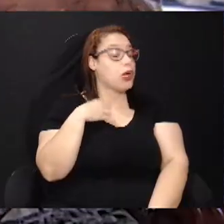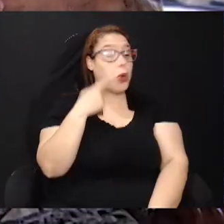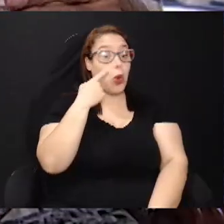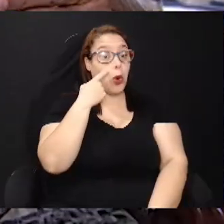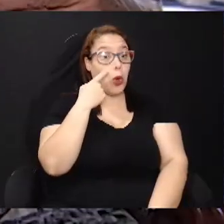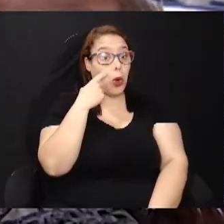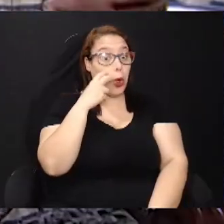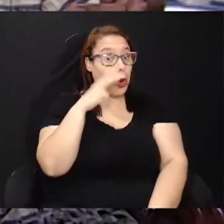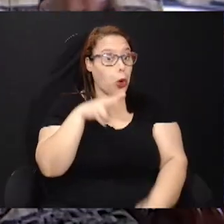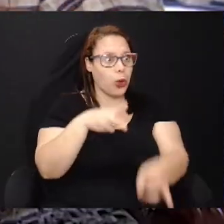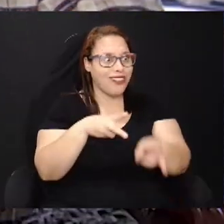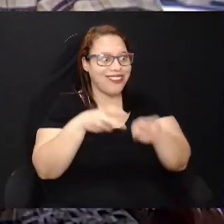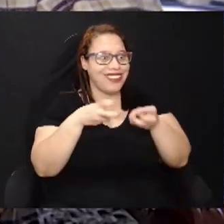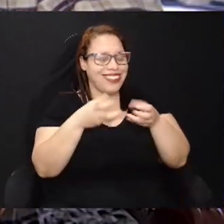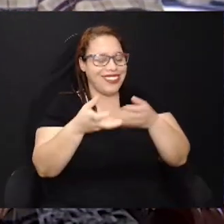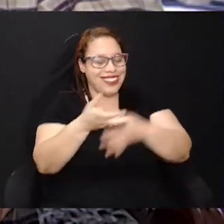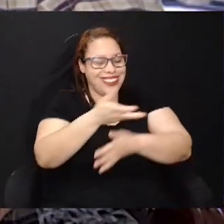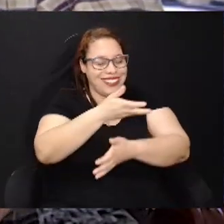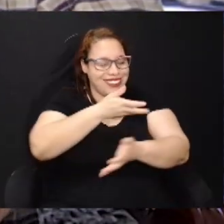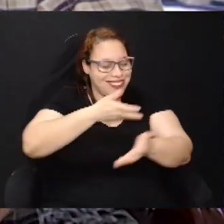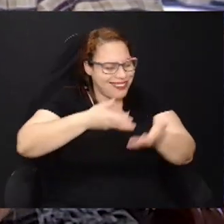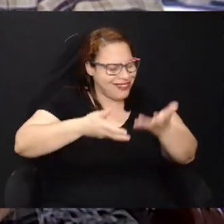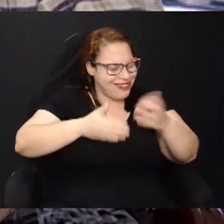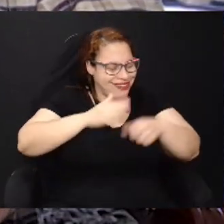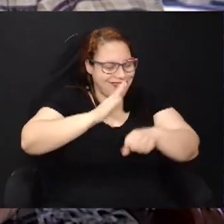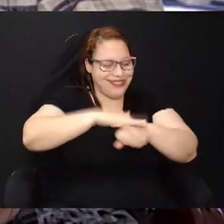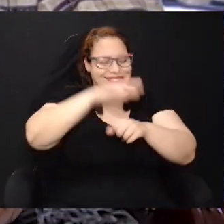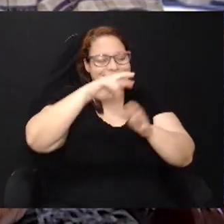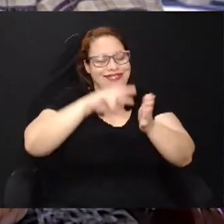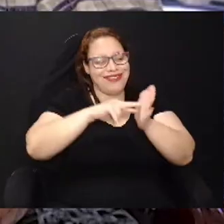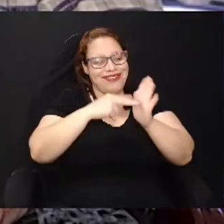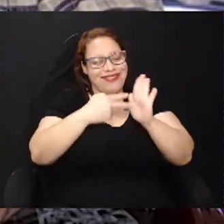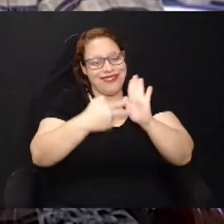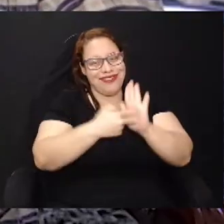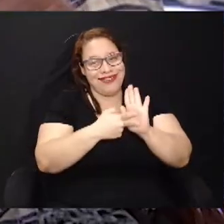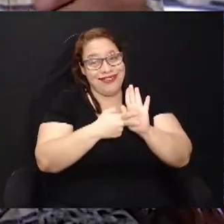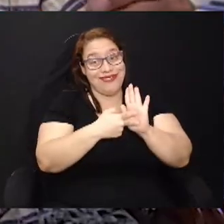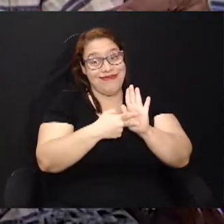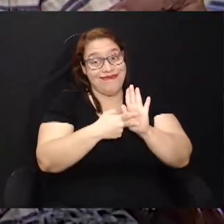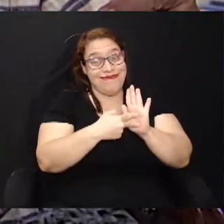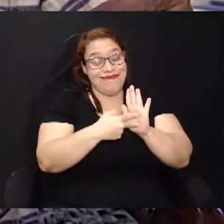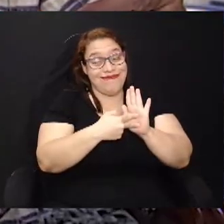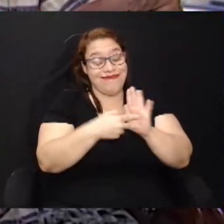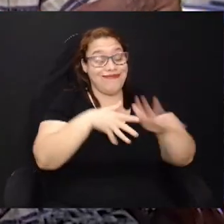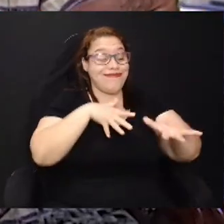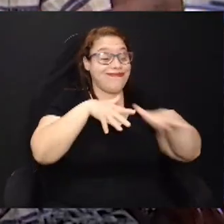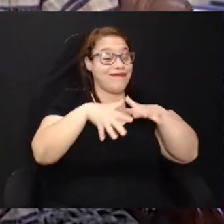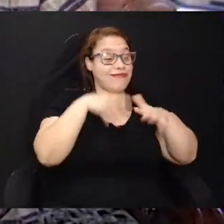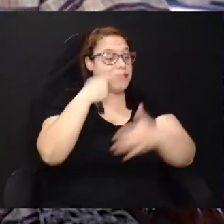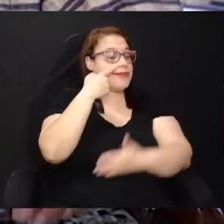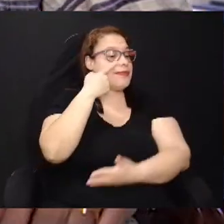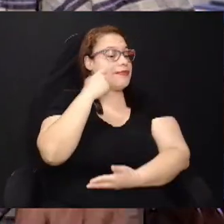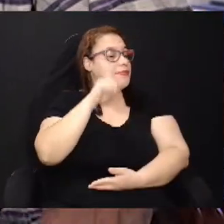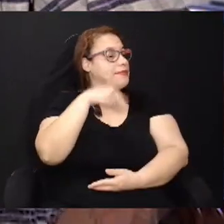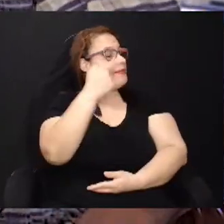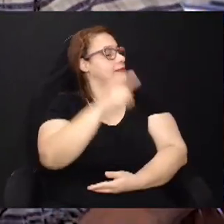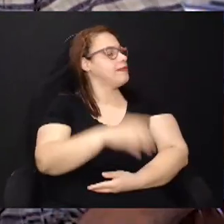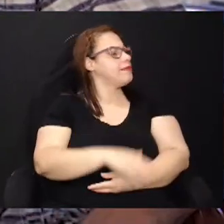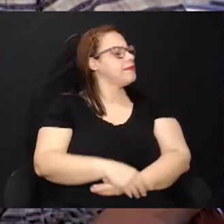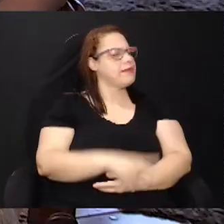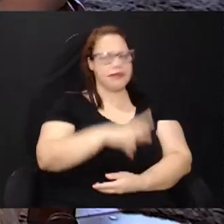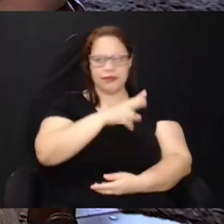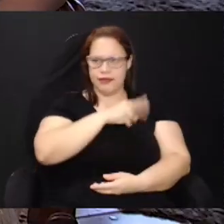recebe, é muito maior do que ele oferta. É um momento em que você vê um monte de coisa e fala assim, nossa, minha vida está até boa,